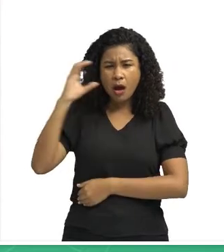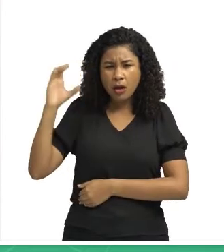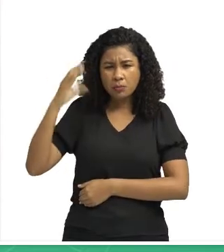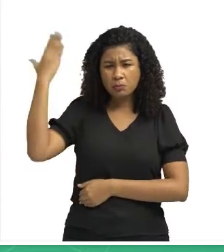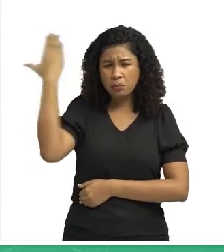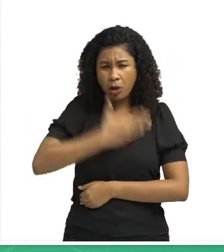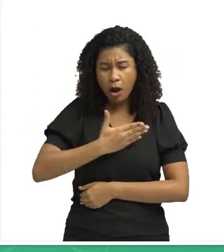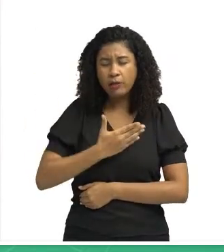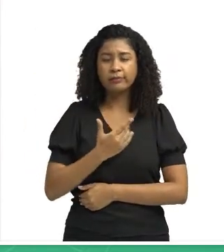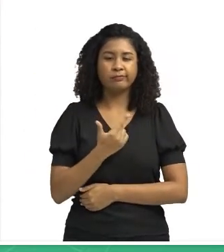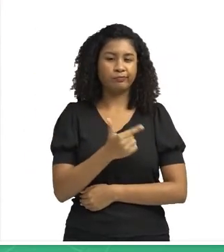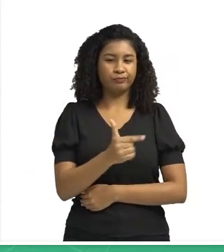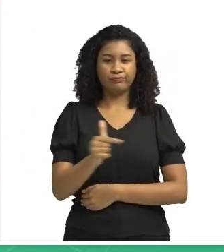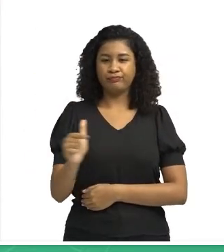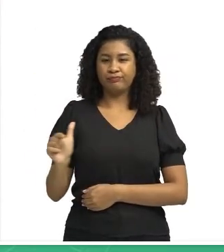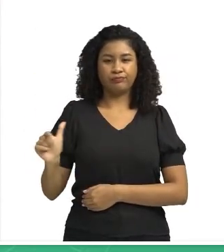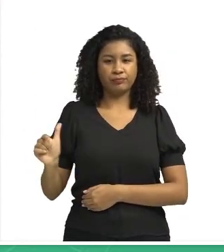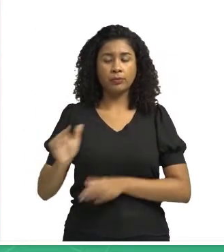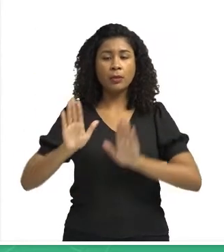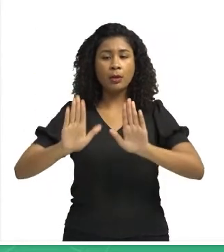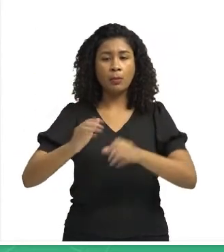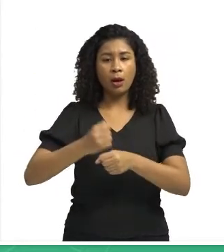aí, em